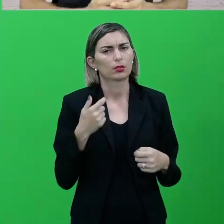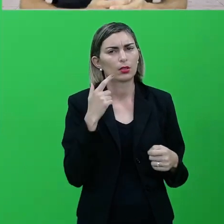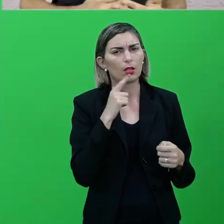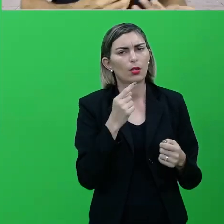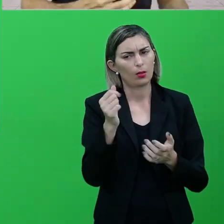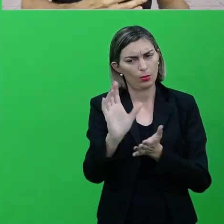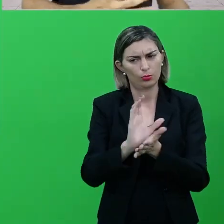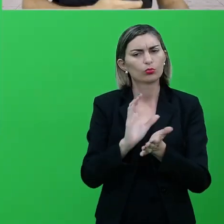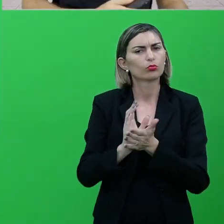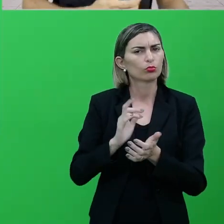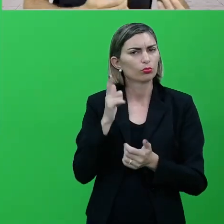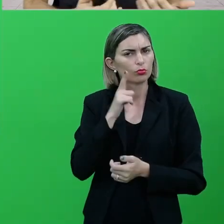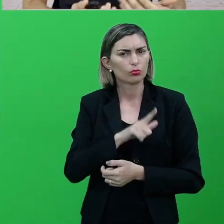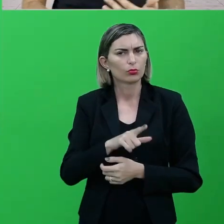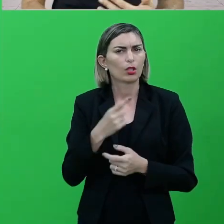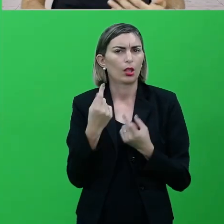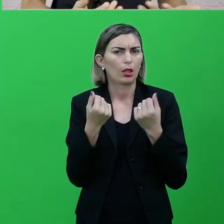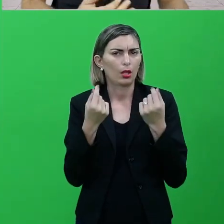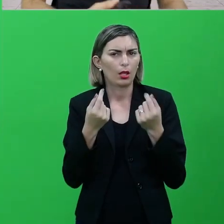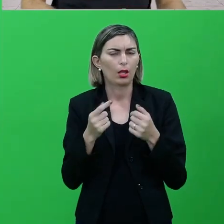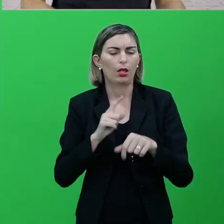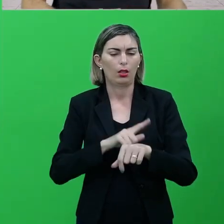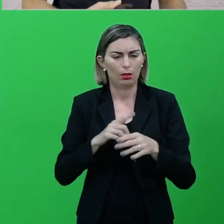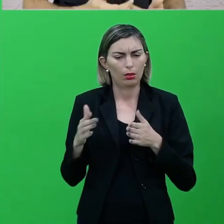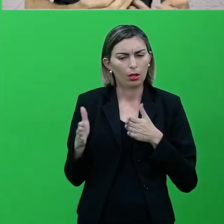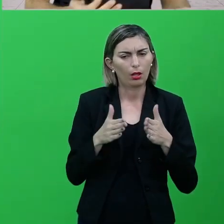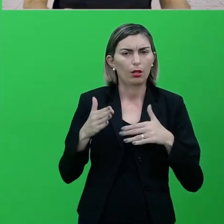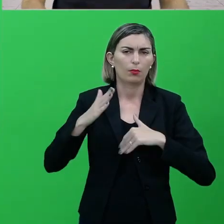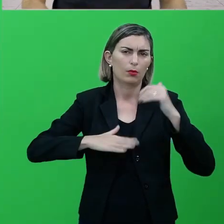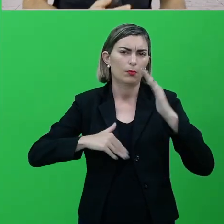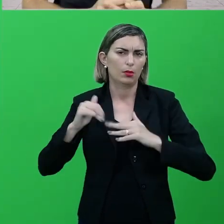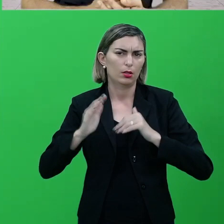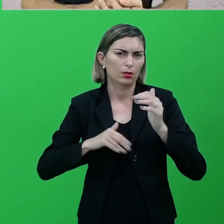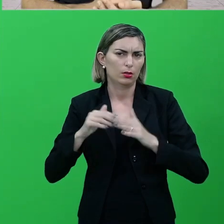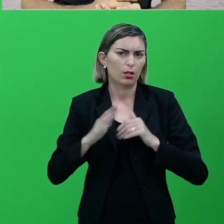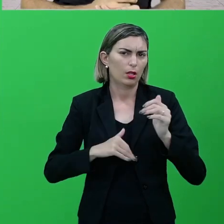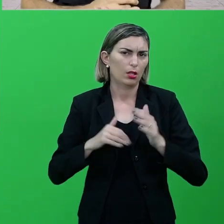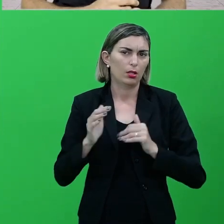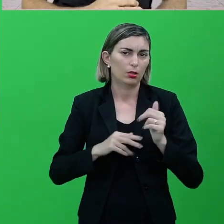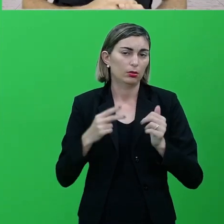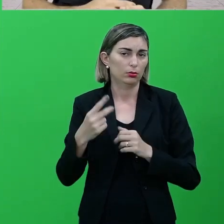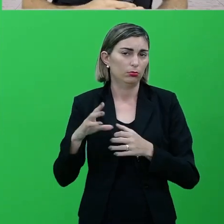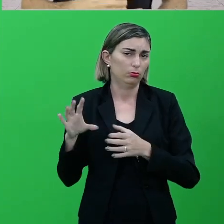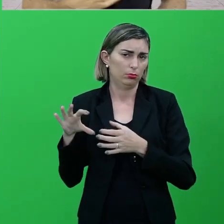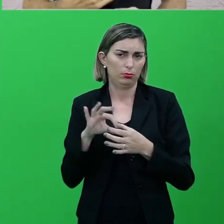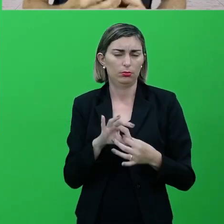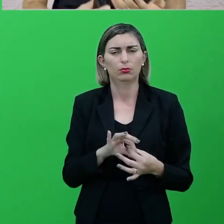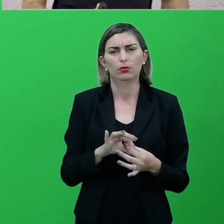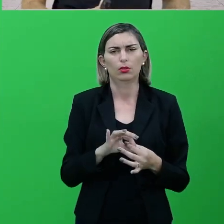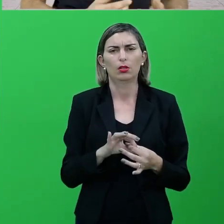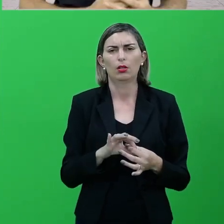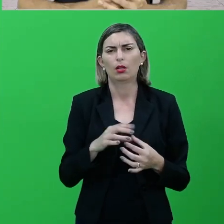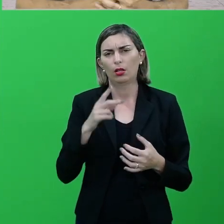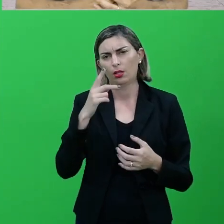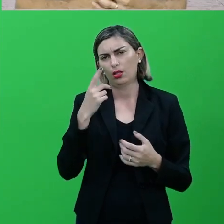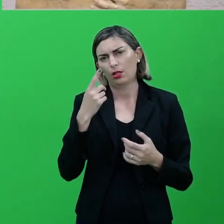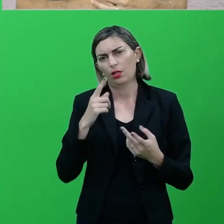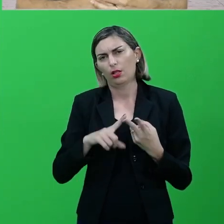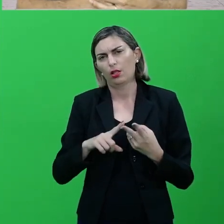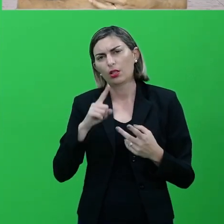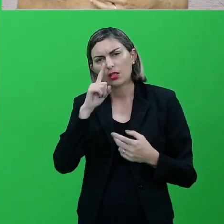insuficientes, a questão de dinheiro, de tempo, de habilidades daqueles que estão envolvidos ali naquele contexto, aversão ao risco e